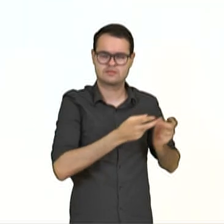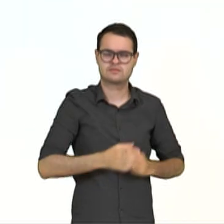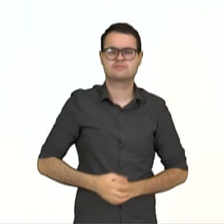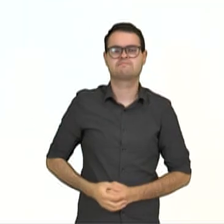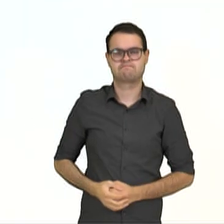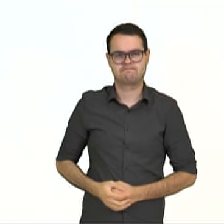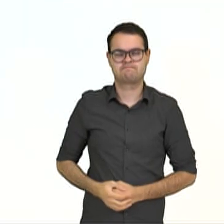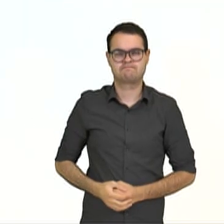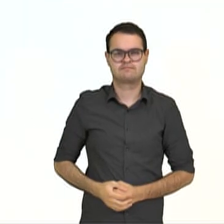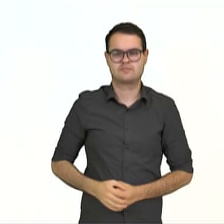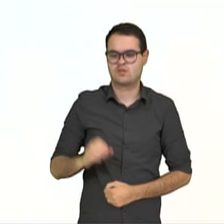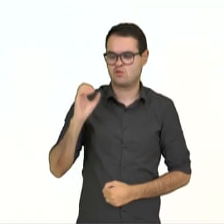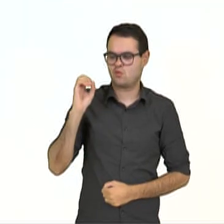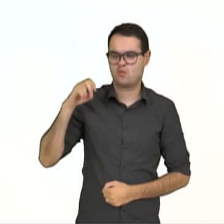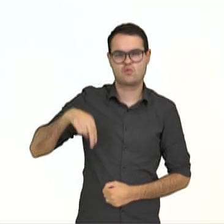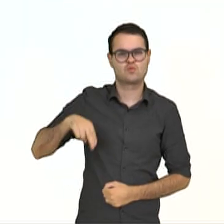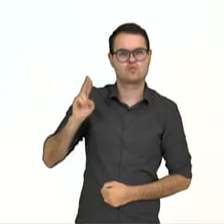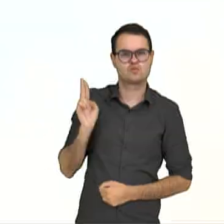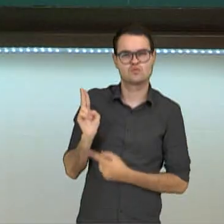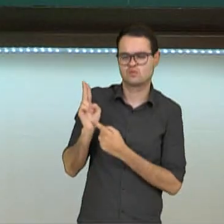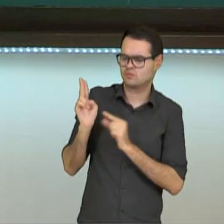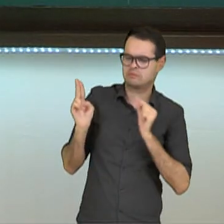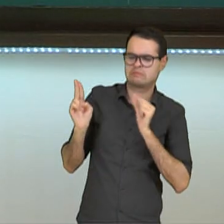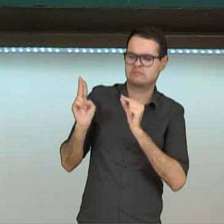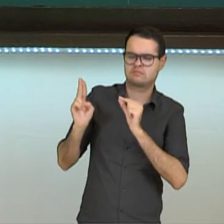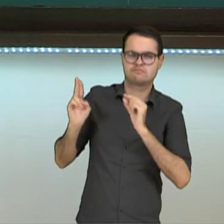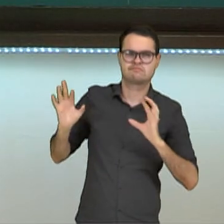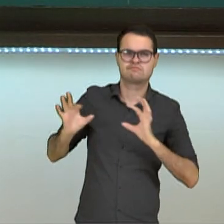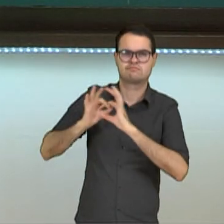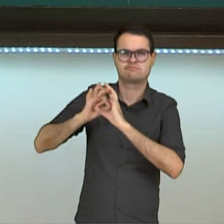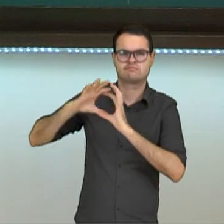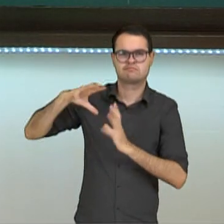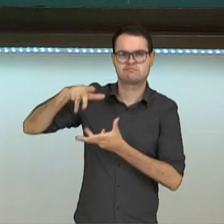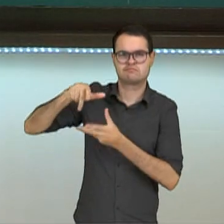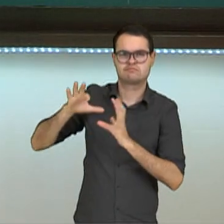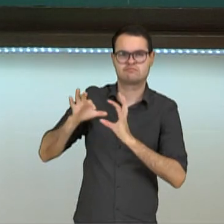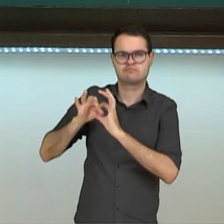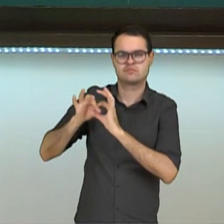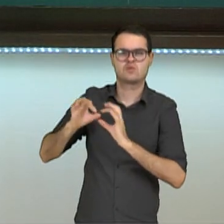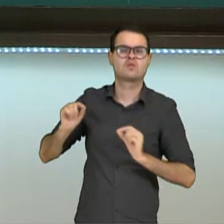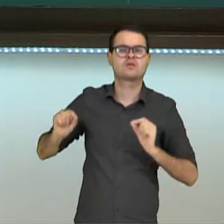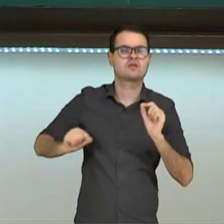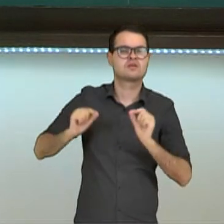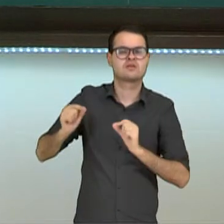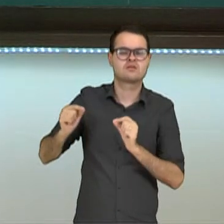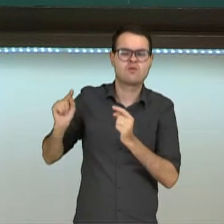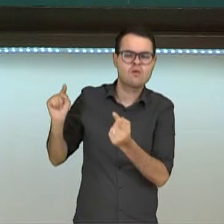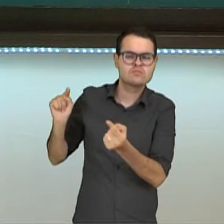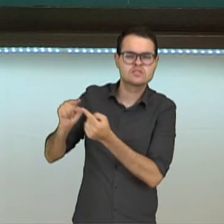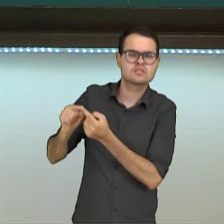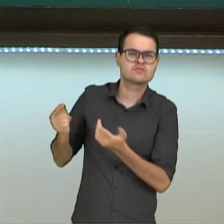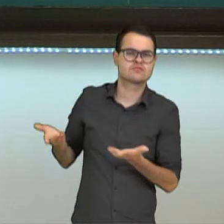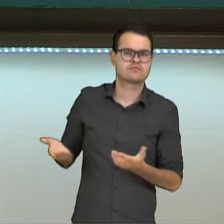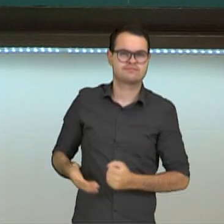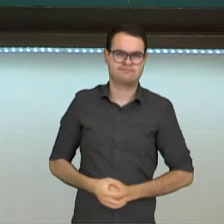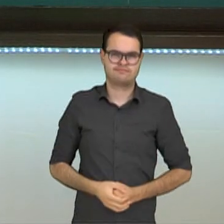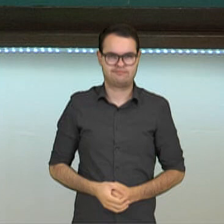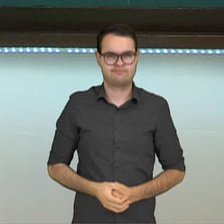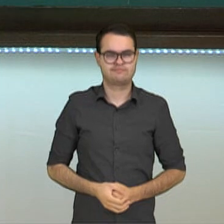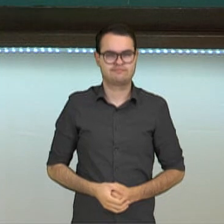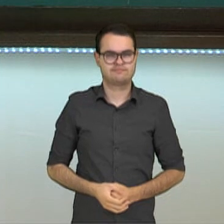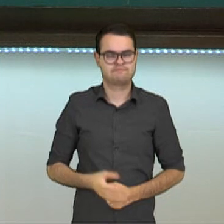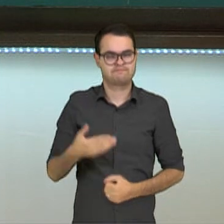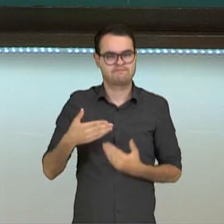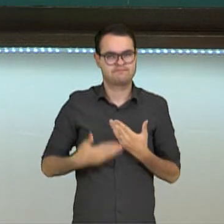sabem sobre a ONU? Quem é a ONU? Onde ela surgiu? Por que surgiu? Qual o objetivo?